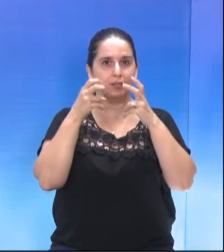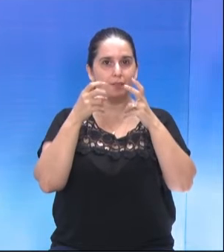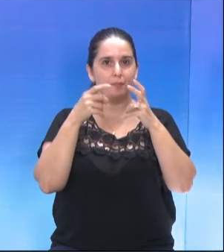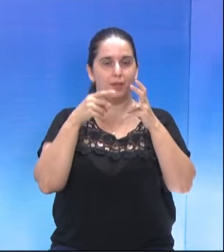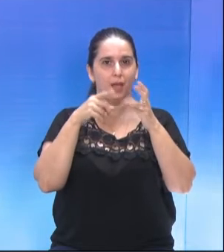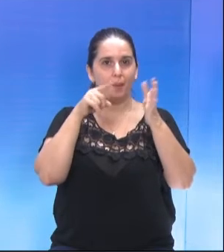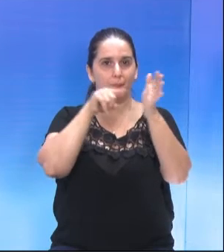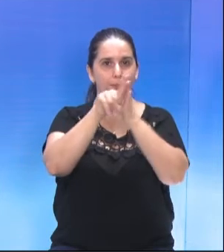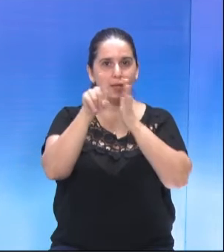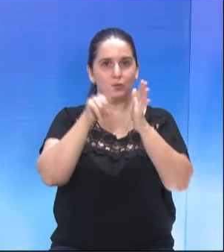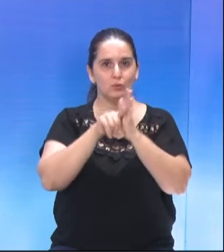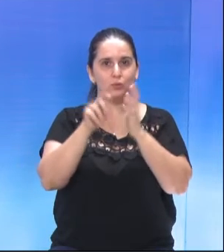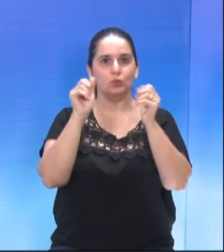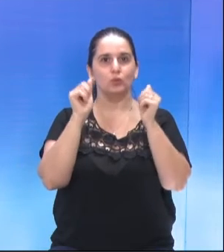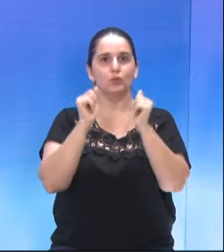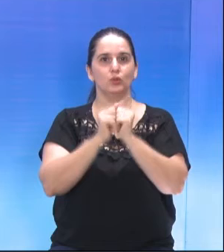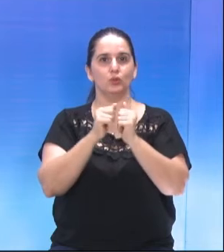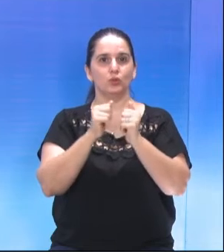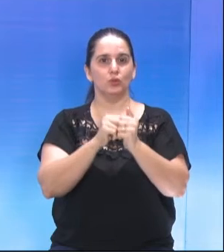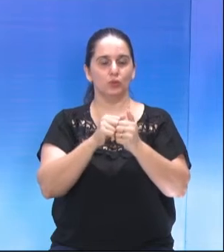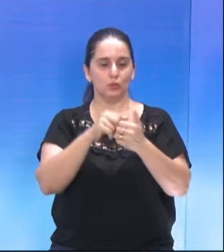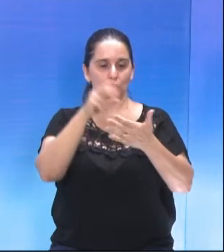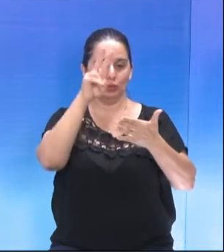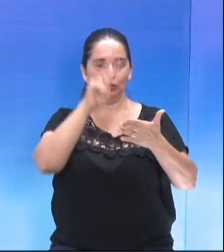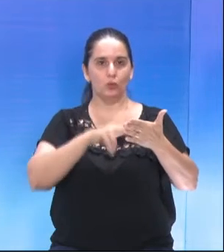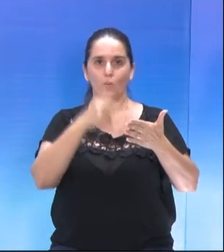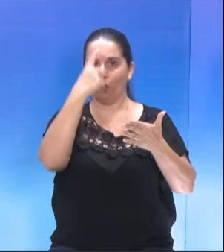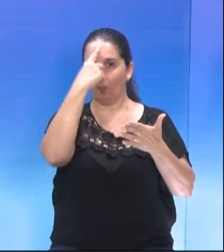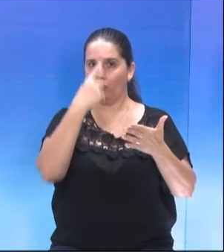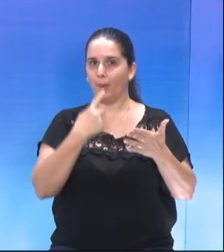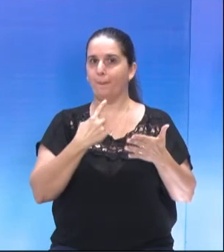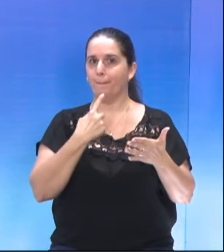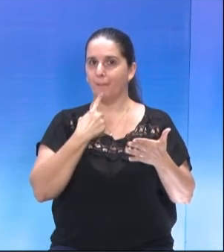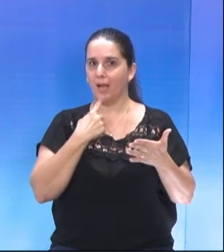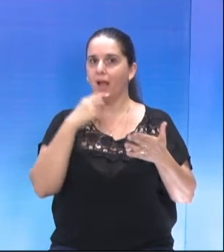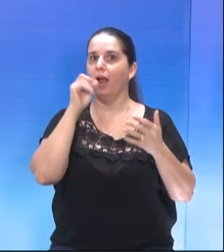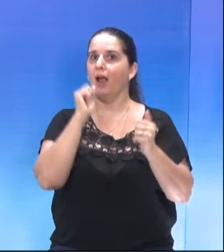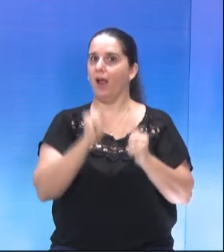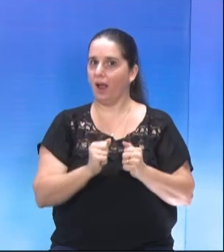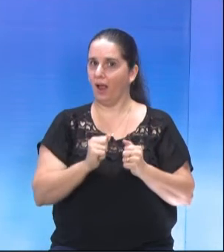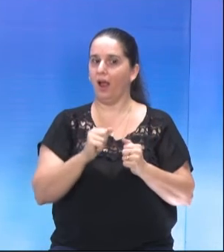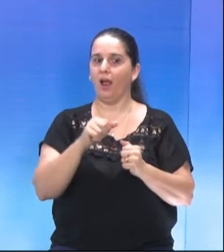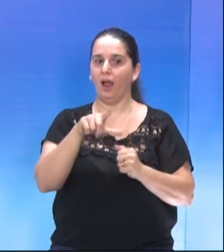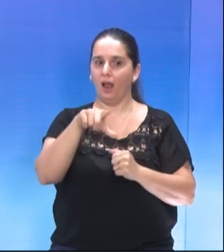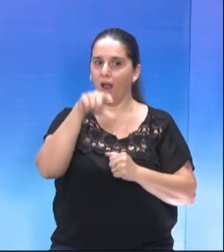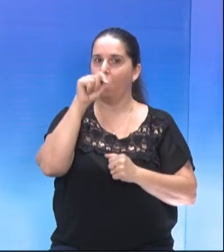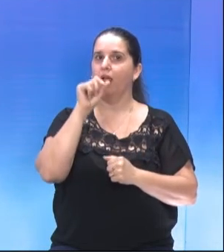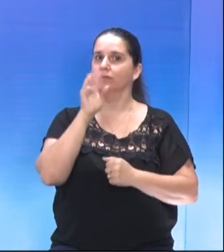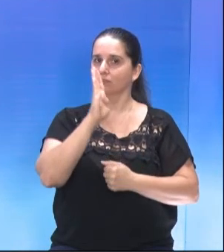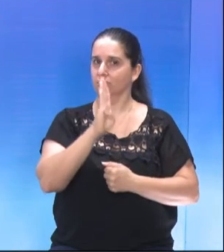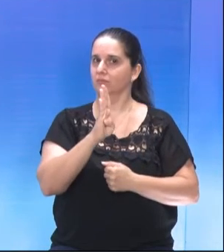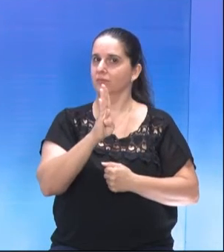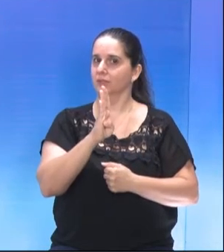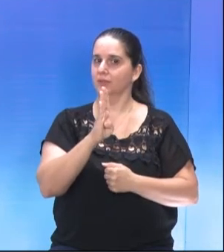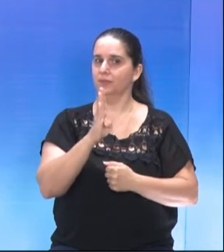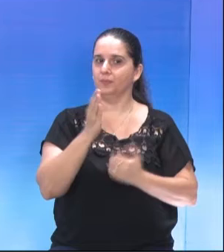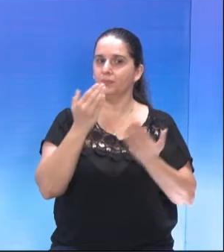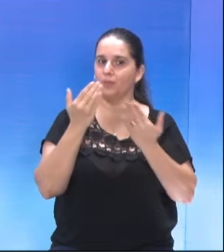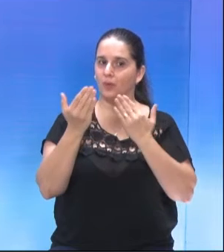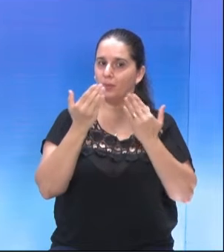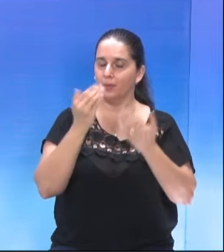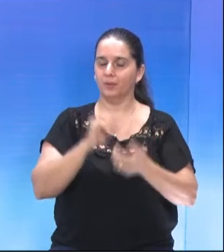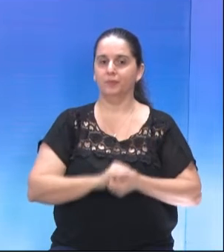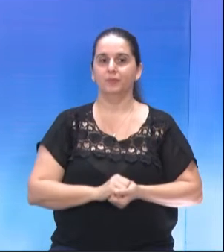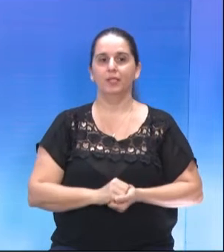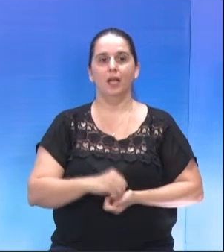essa questão aqui, já podemos ter já nos leva à dica que pode ser essa questão. Letra B. Vamos lá?